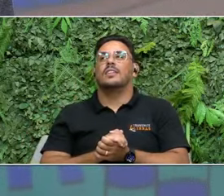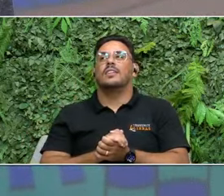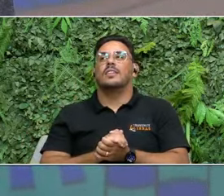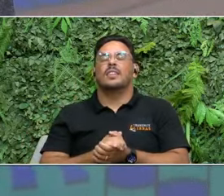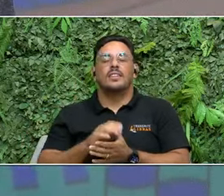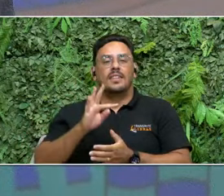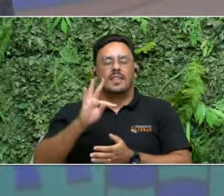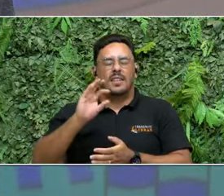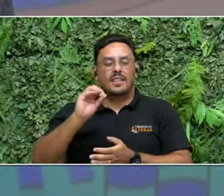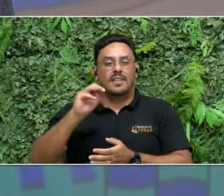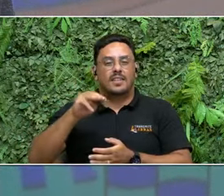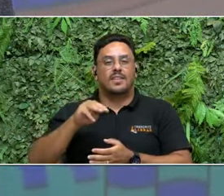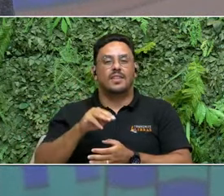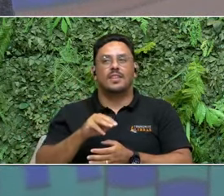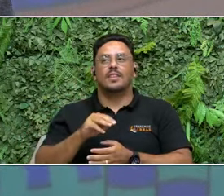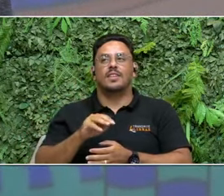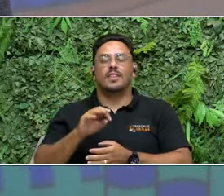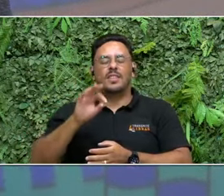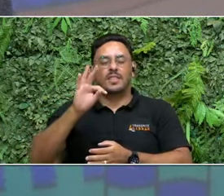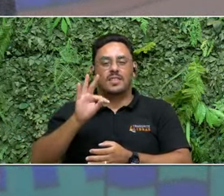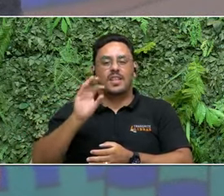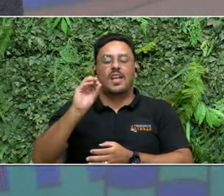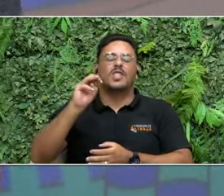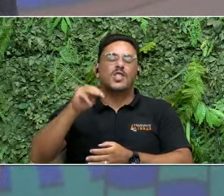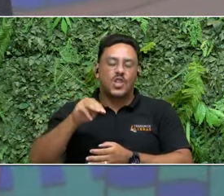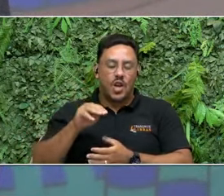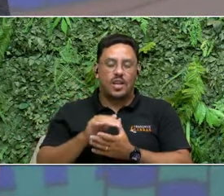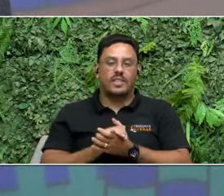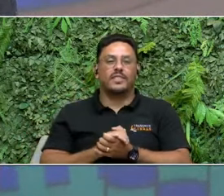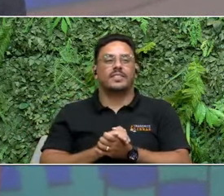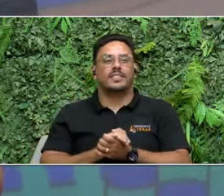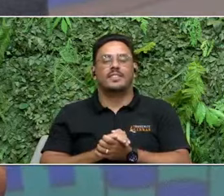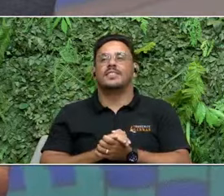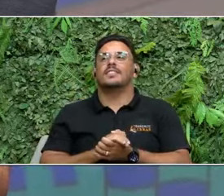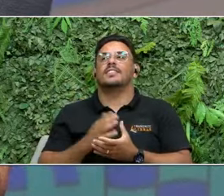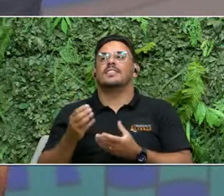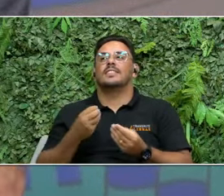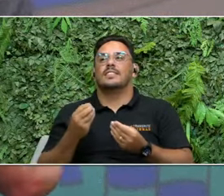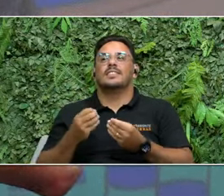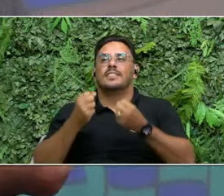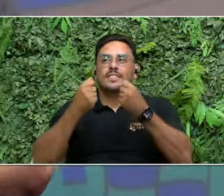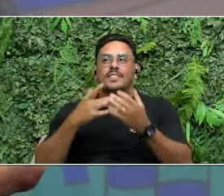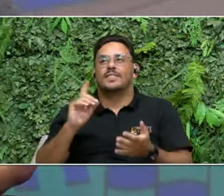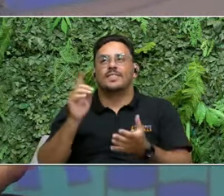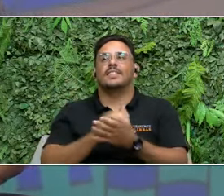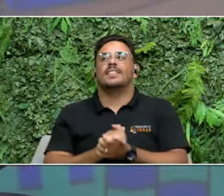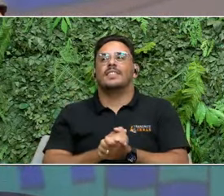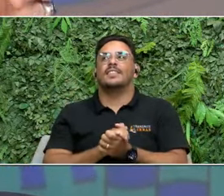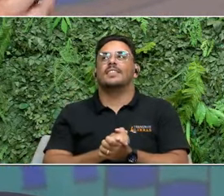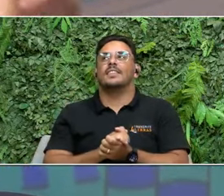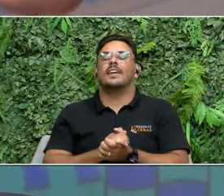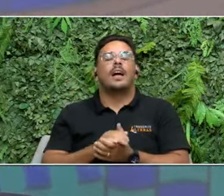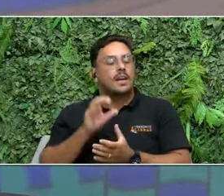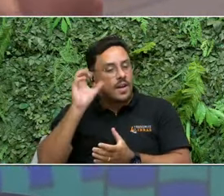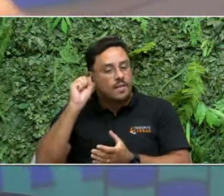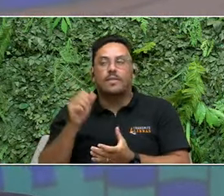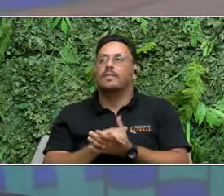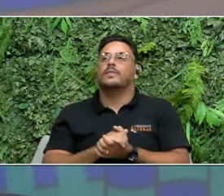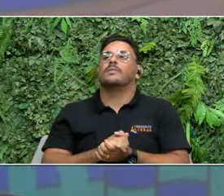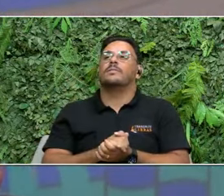você que ele falava Ach melhor explicar a galera